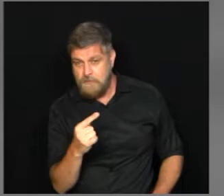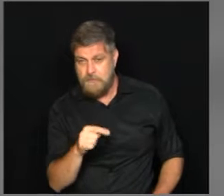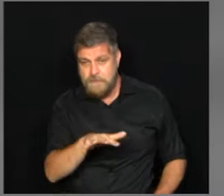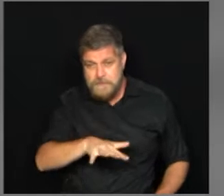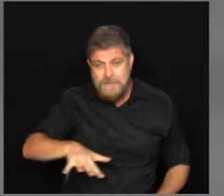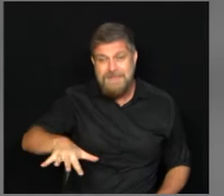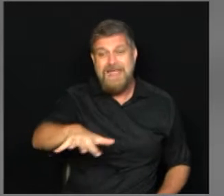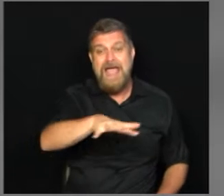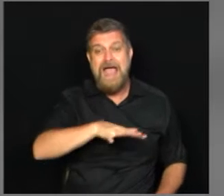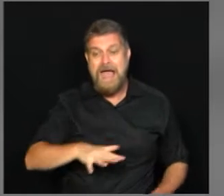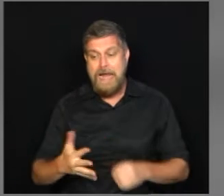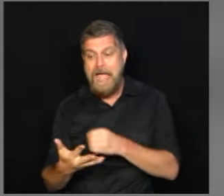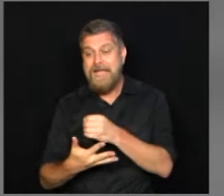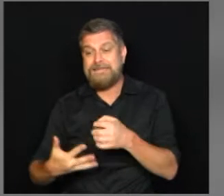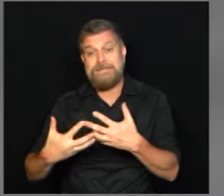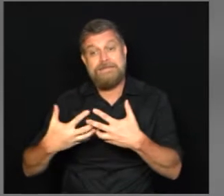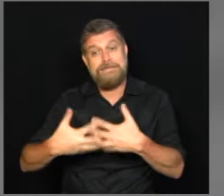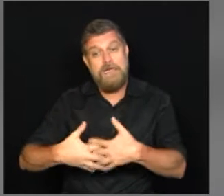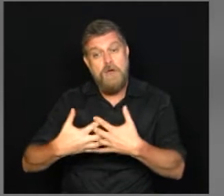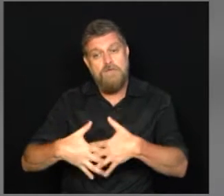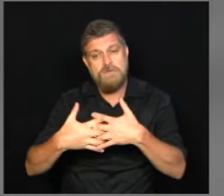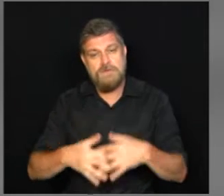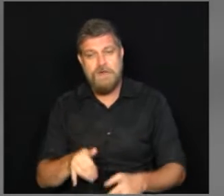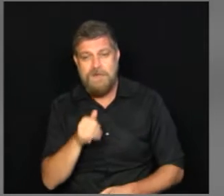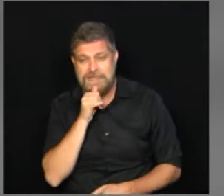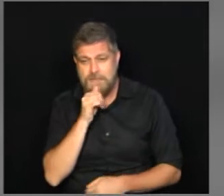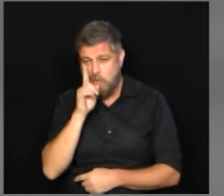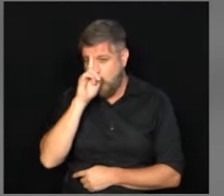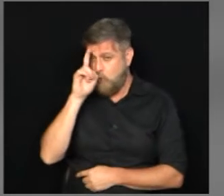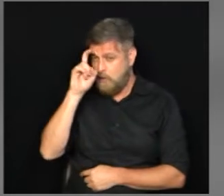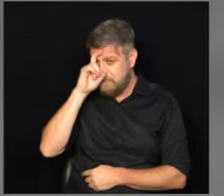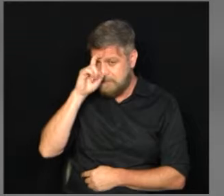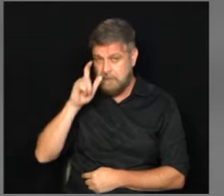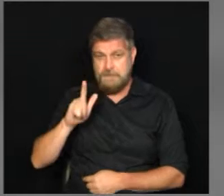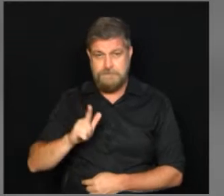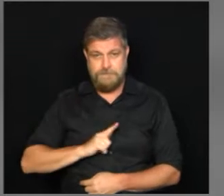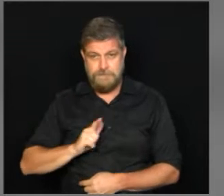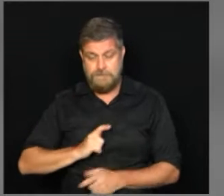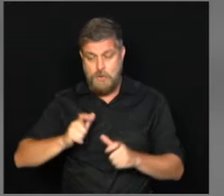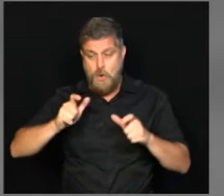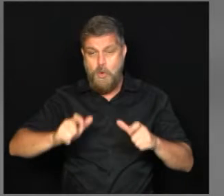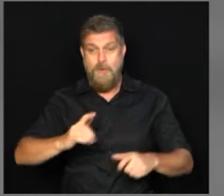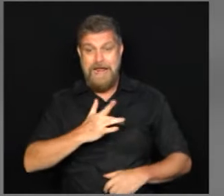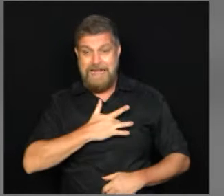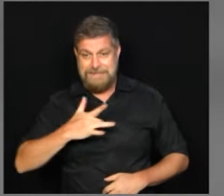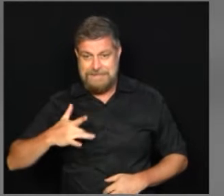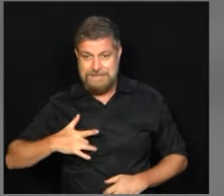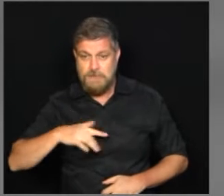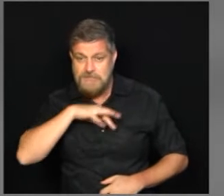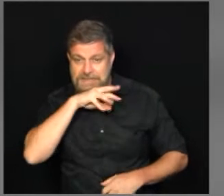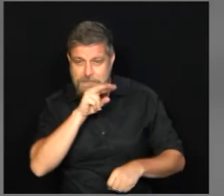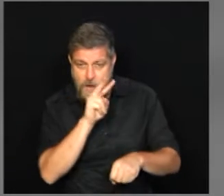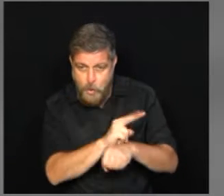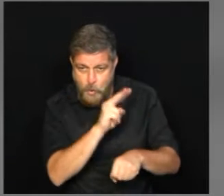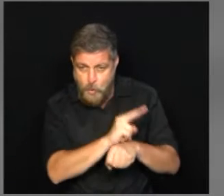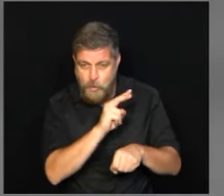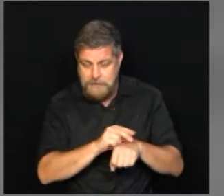os serviços considerados essenciais como hospitais e estabelecimentos de saúde animal